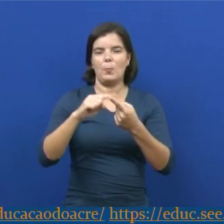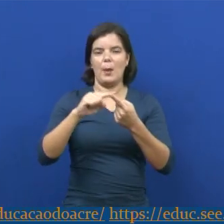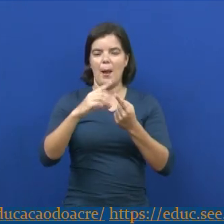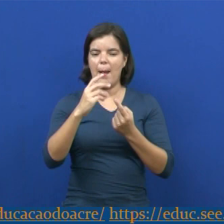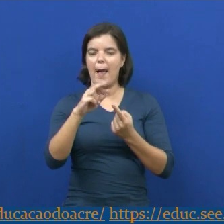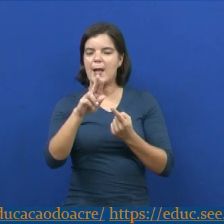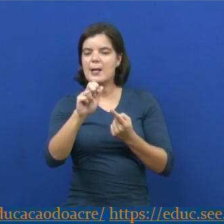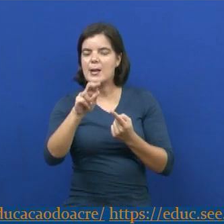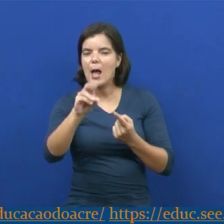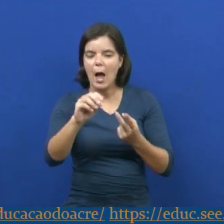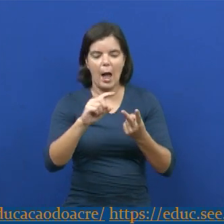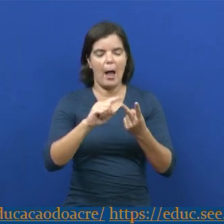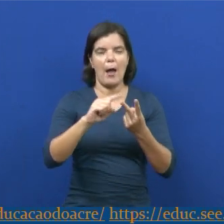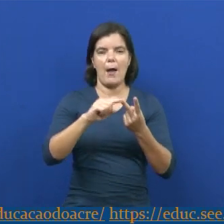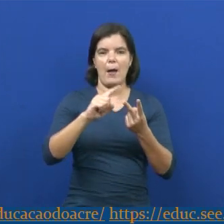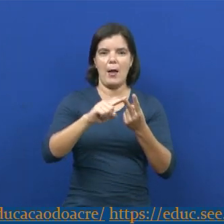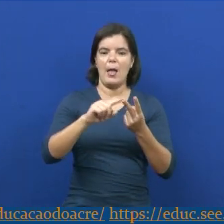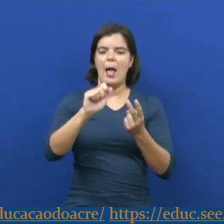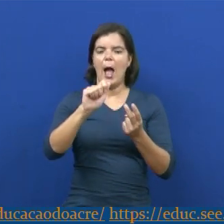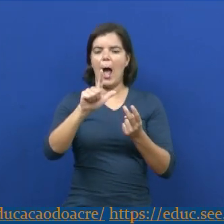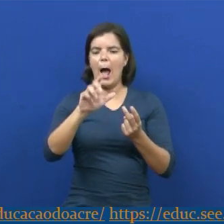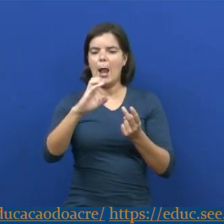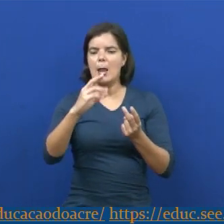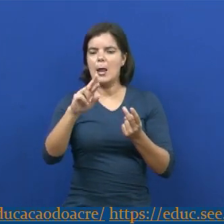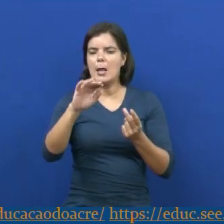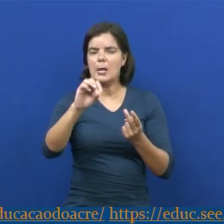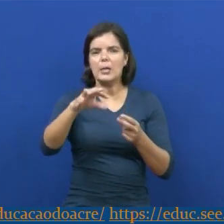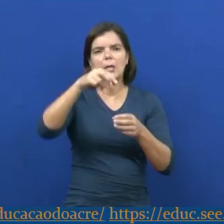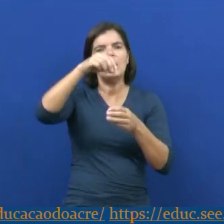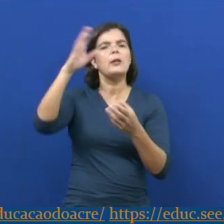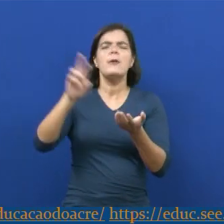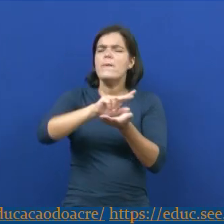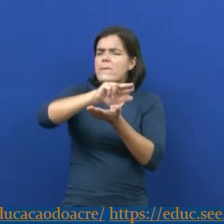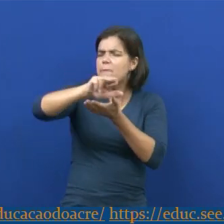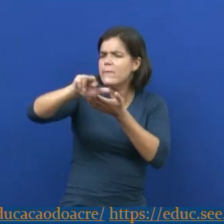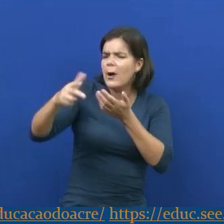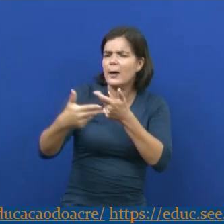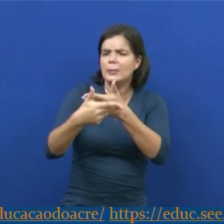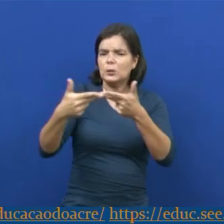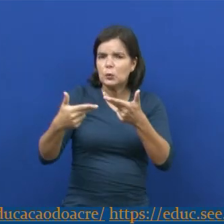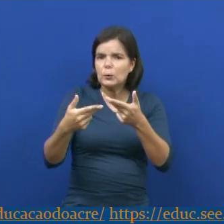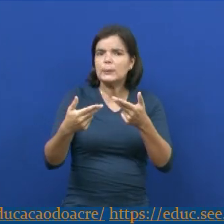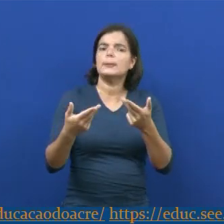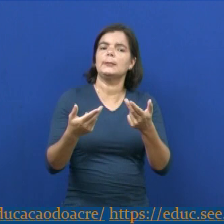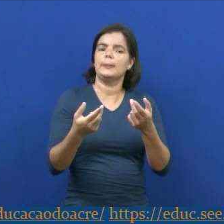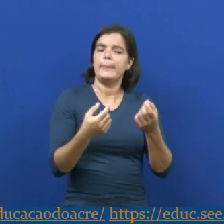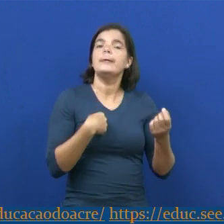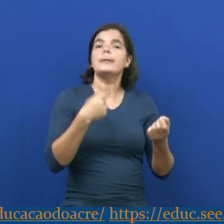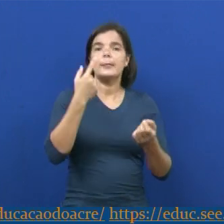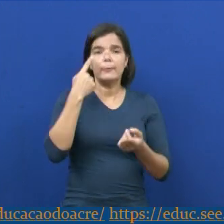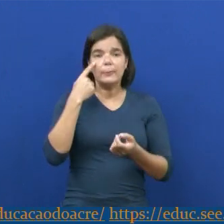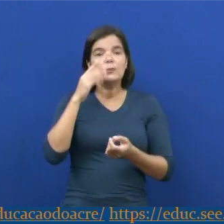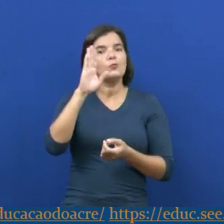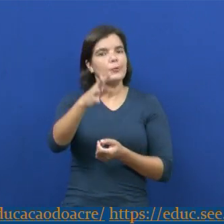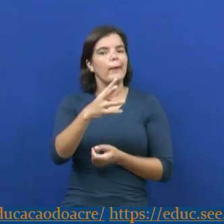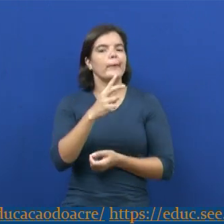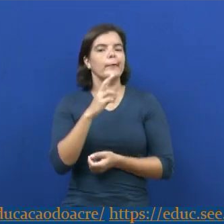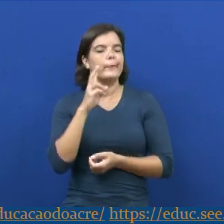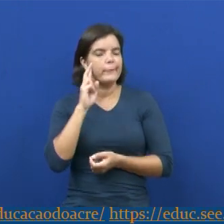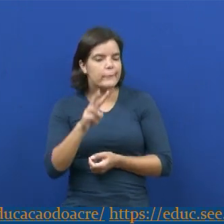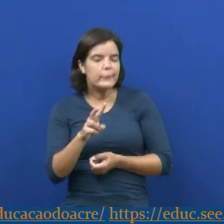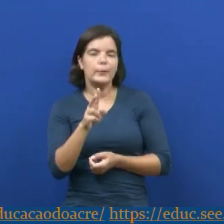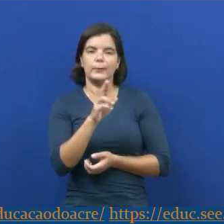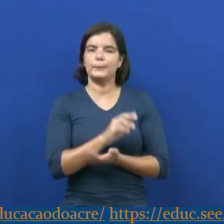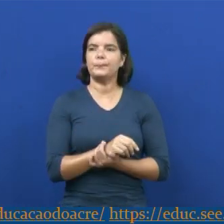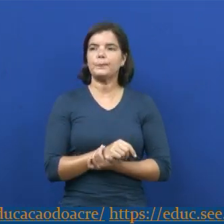a canela, né? A alecrim, a seda, enfim, todos aqueles produtos que vocês já ouviram falar sobre